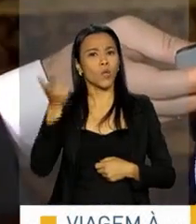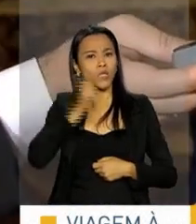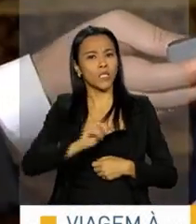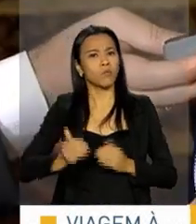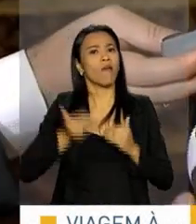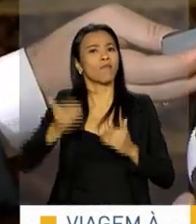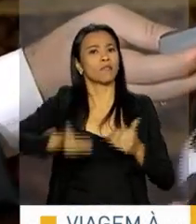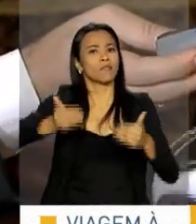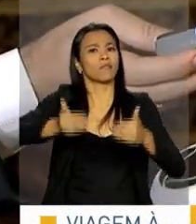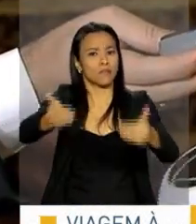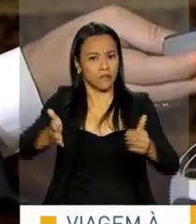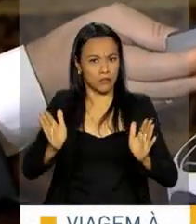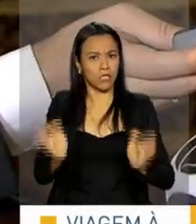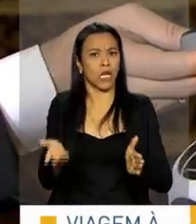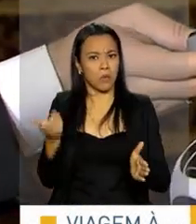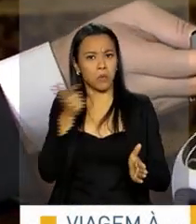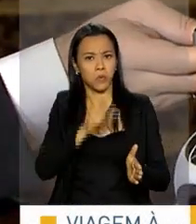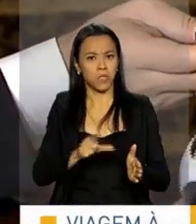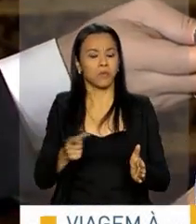que queríamos.